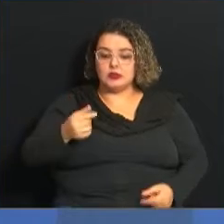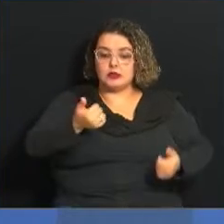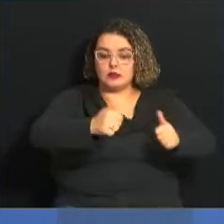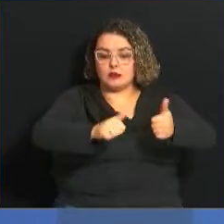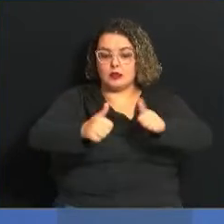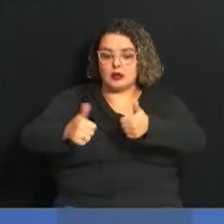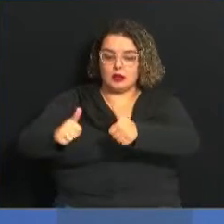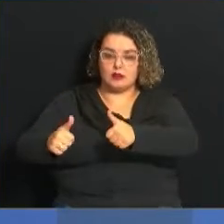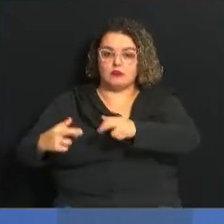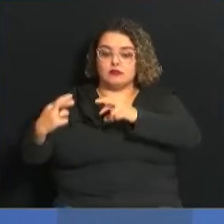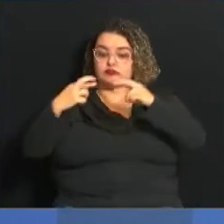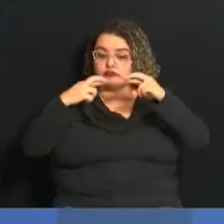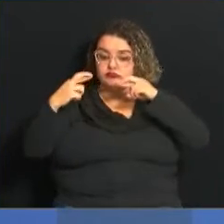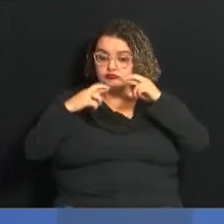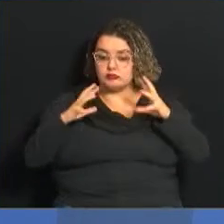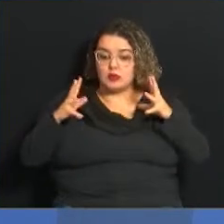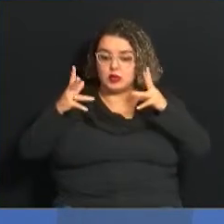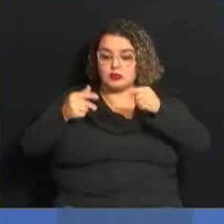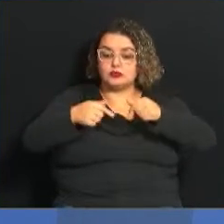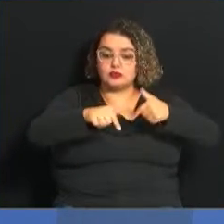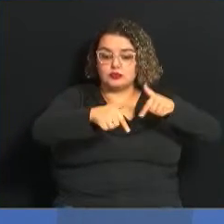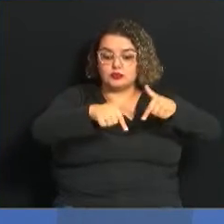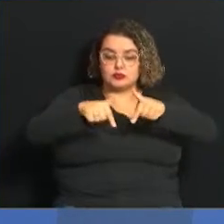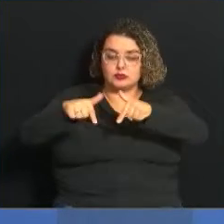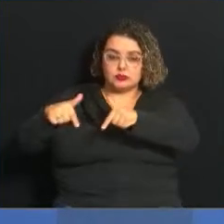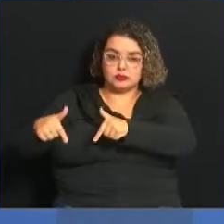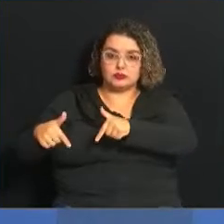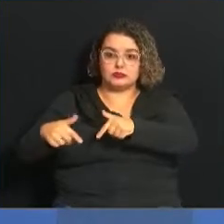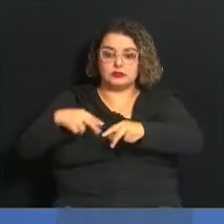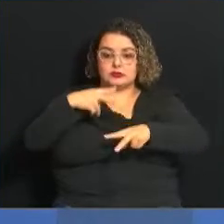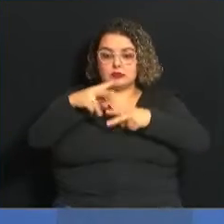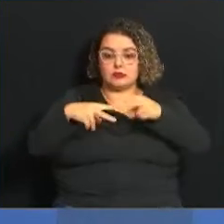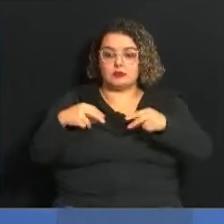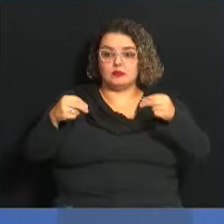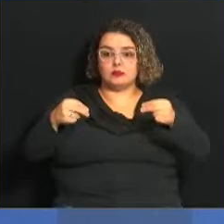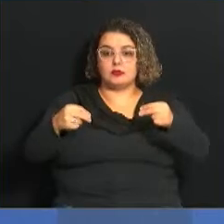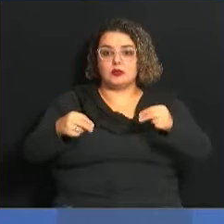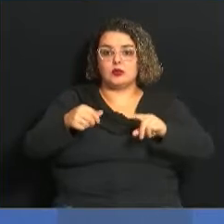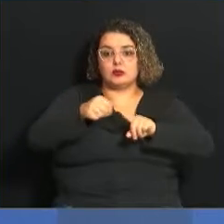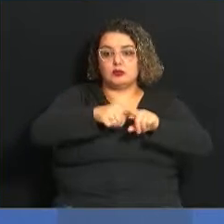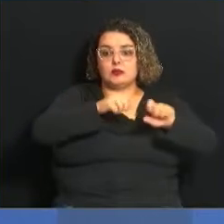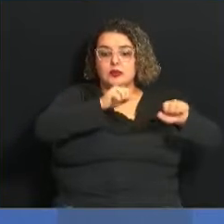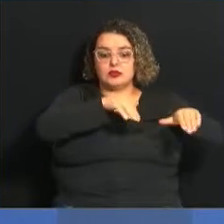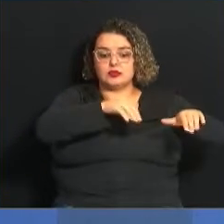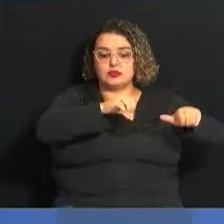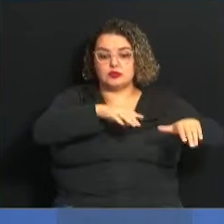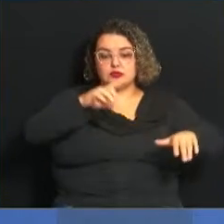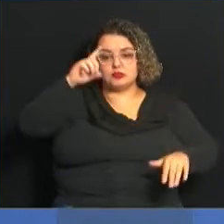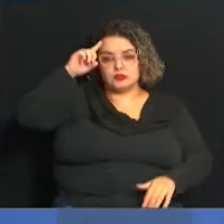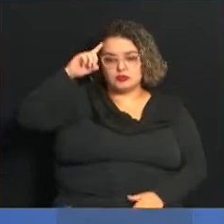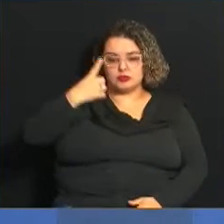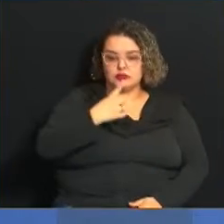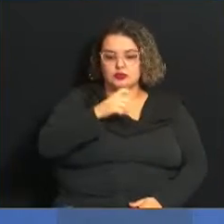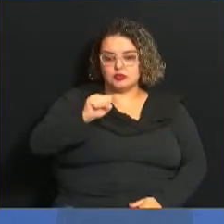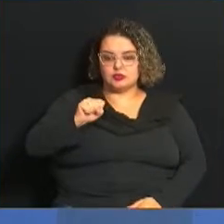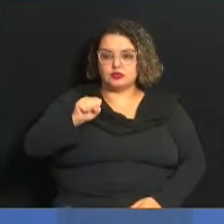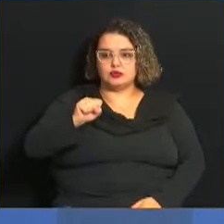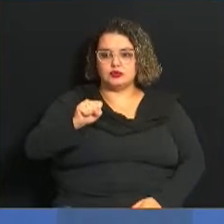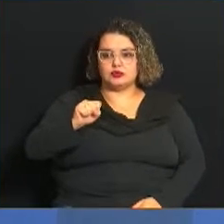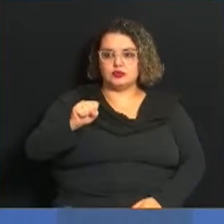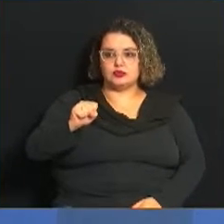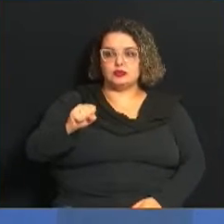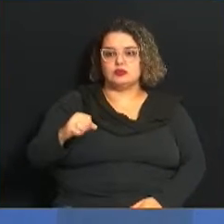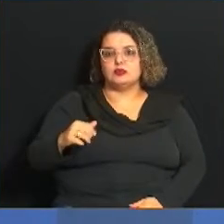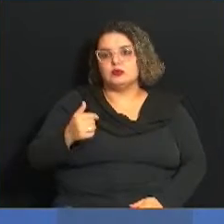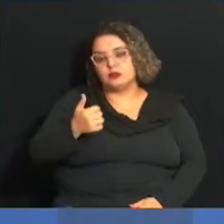vai analisar todos os trabalhos e a premiação vai ocorrer em setembro, entre os dias 18 e 25. As